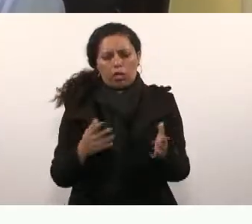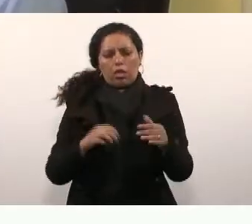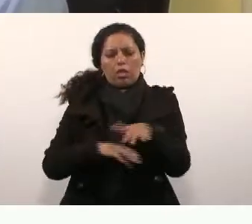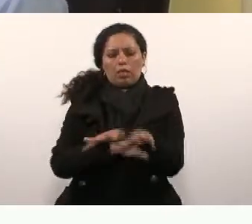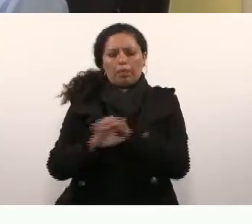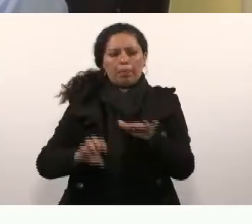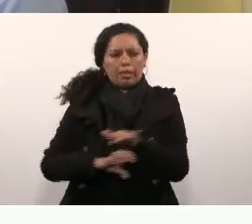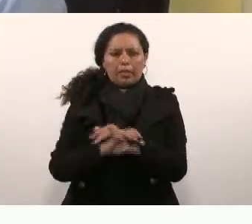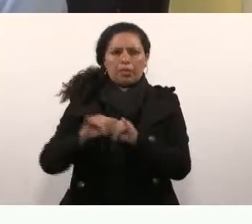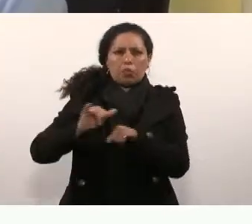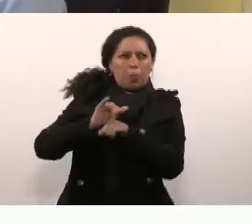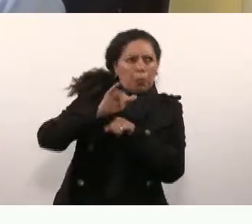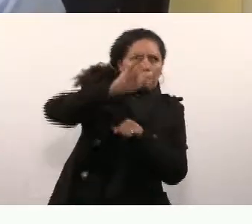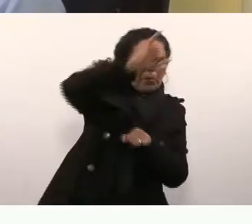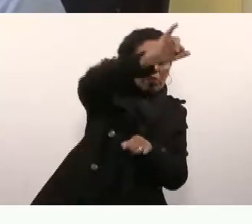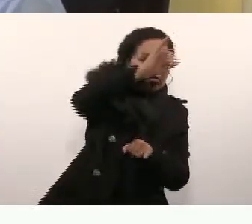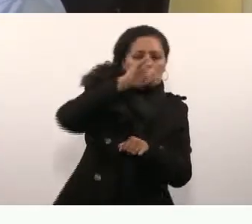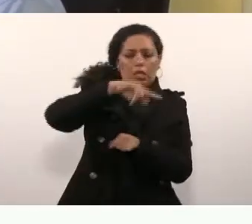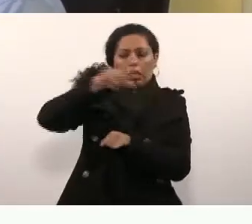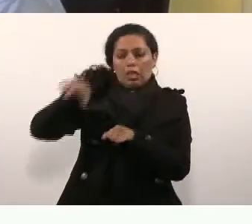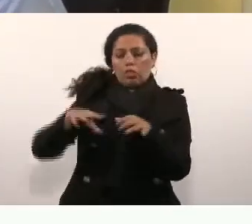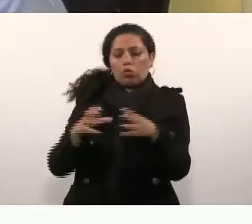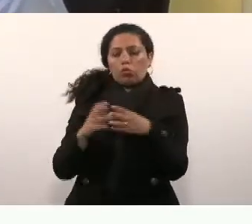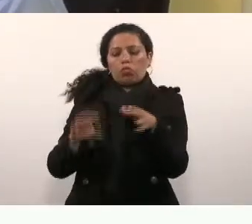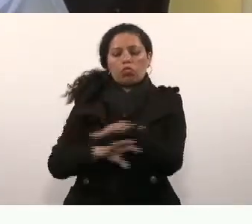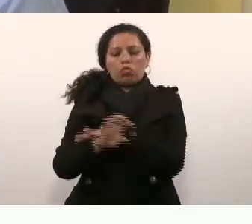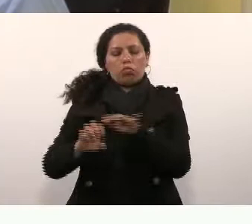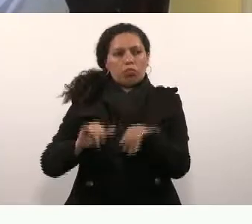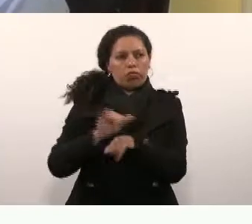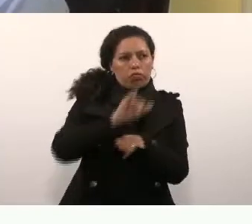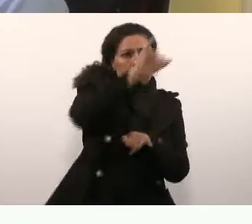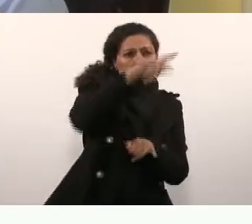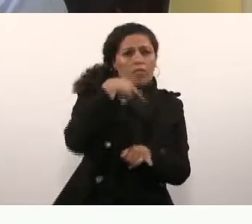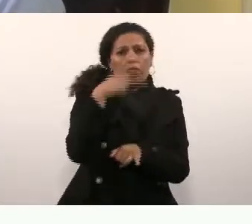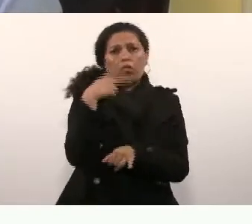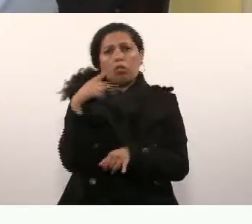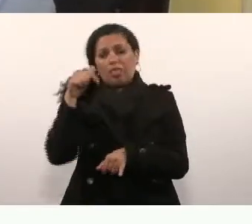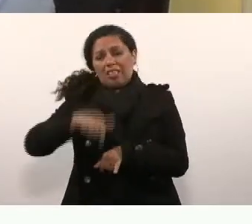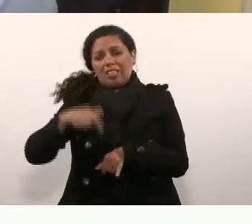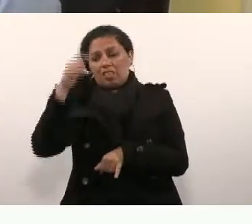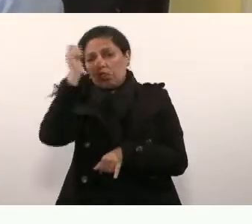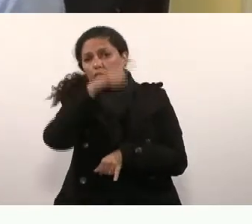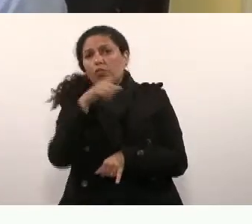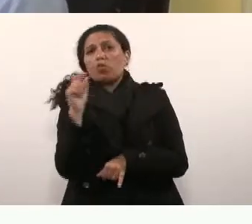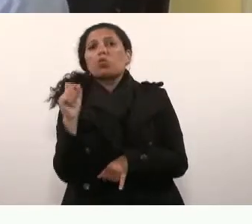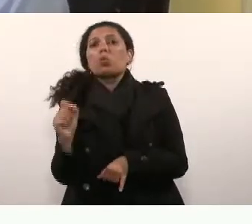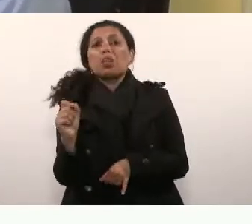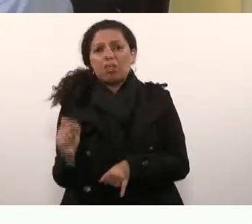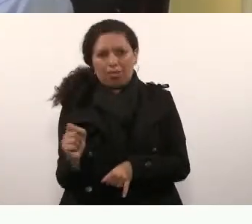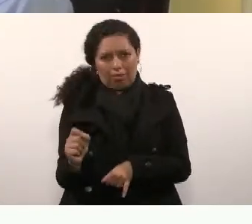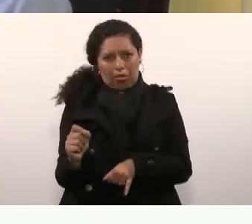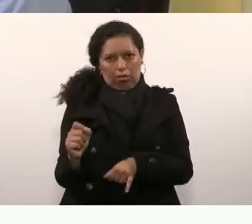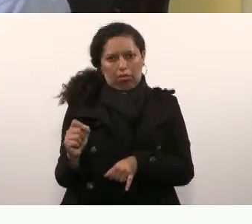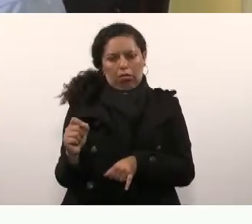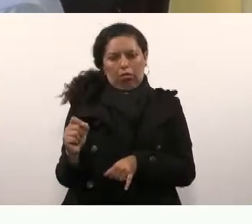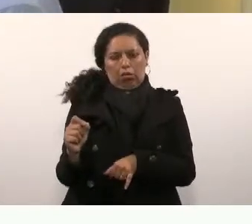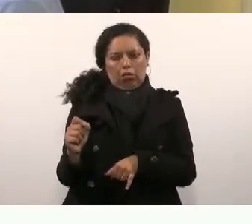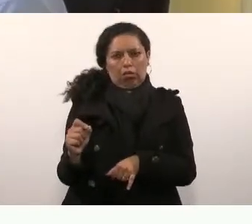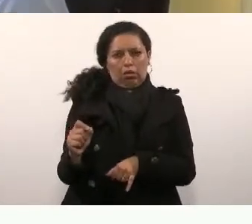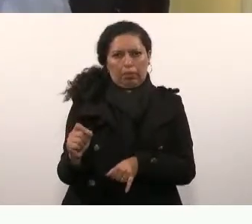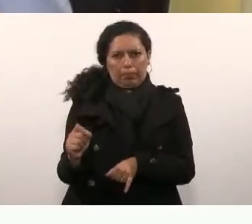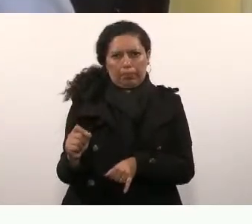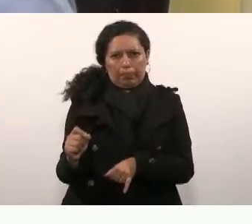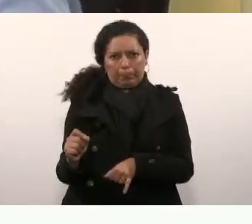uma das dificuldades era em relação ao que haver, que era mais alto do que nossos principais concorrentes